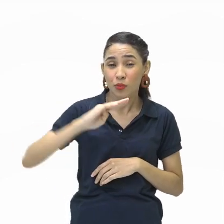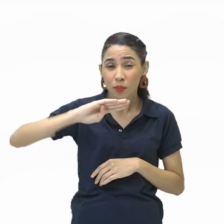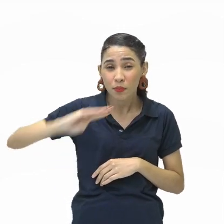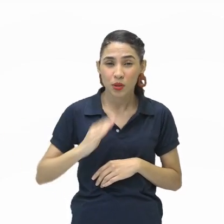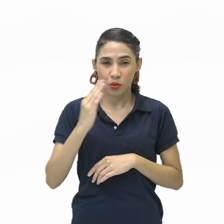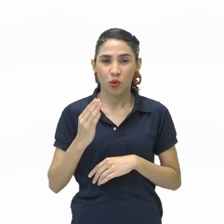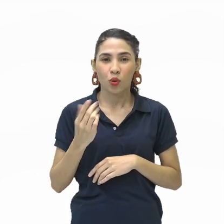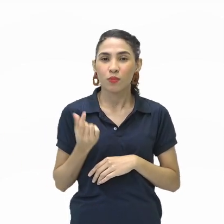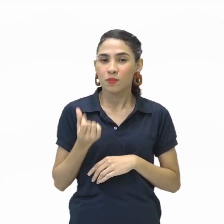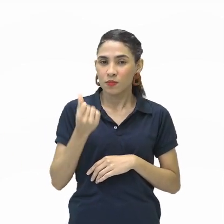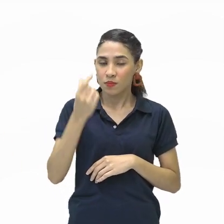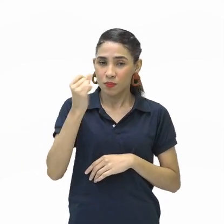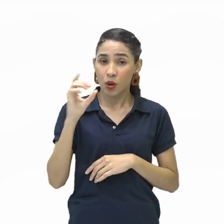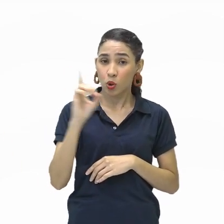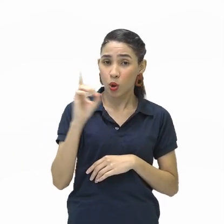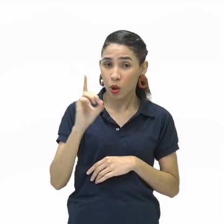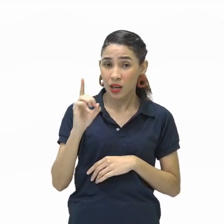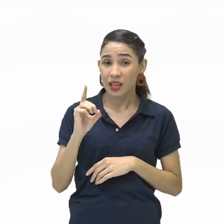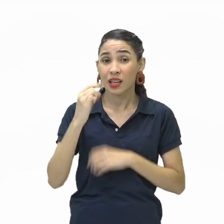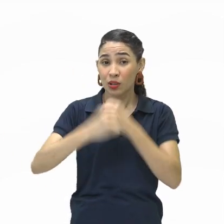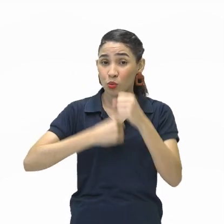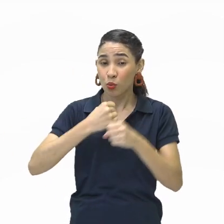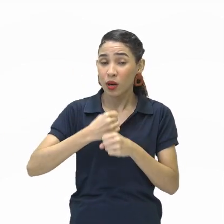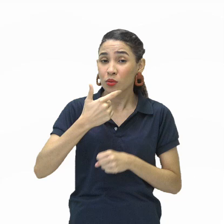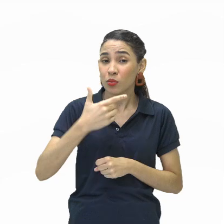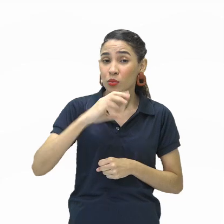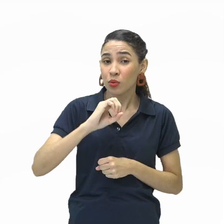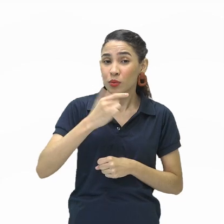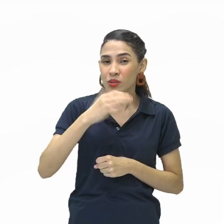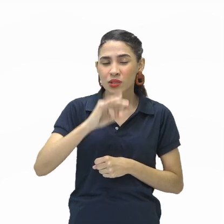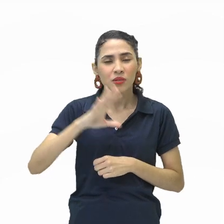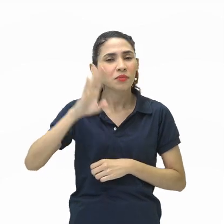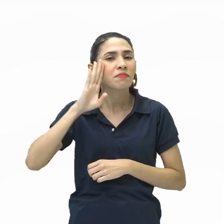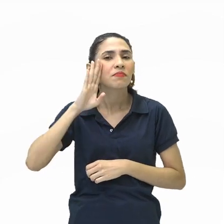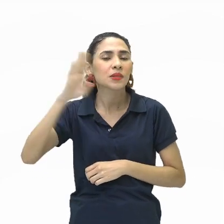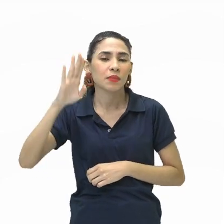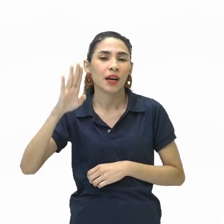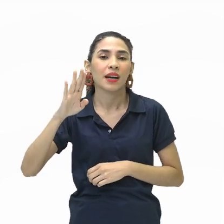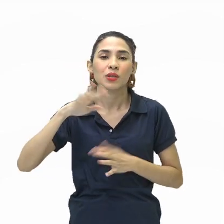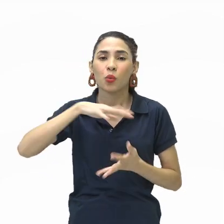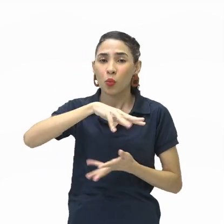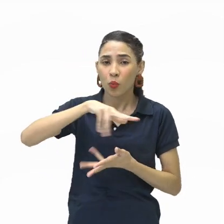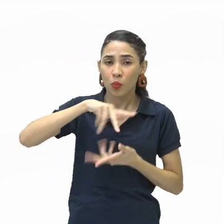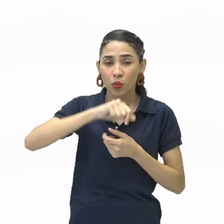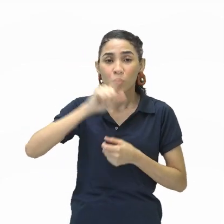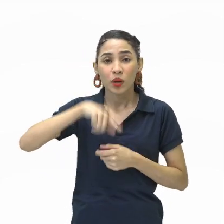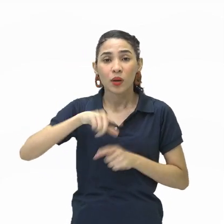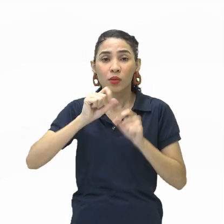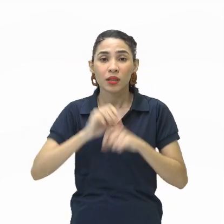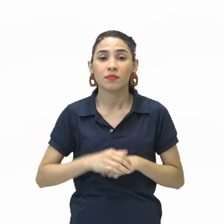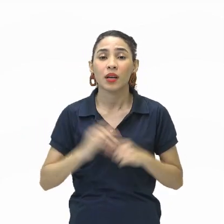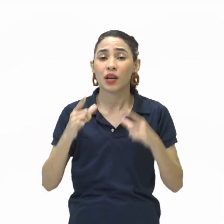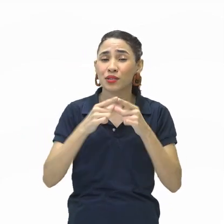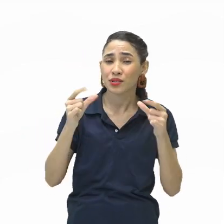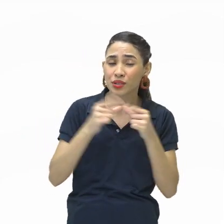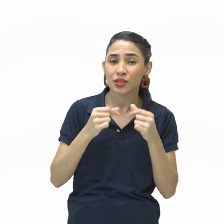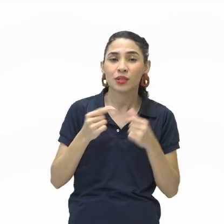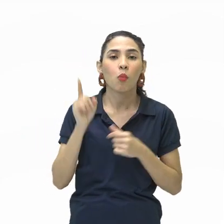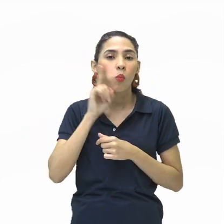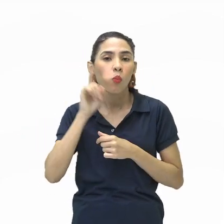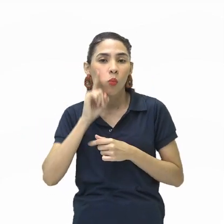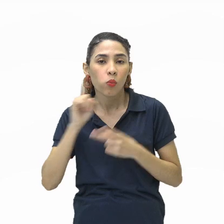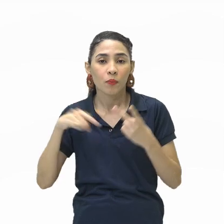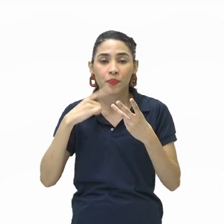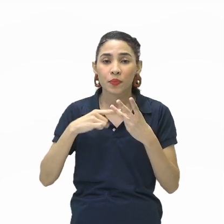bilhões de dólares só em 2019. Então, os principais faturamentos aí pelo mundo, né, são China, Estados